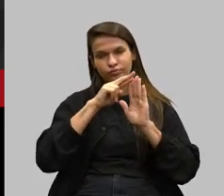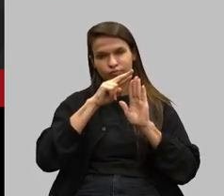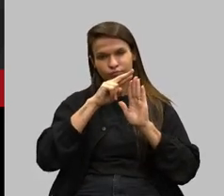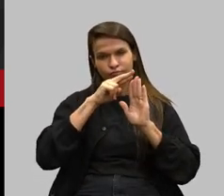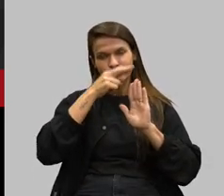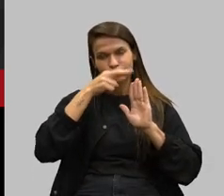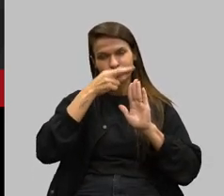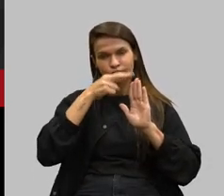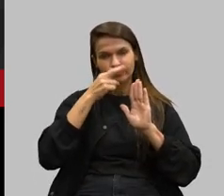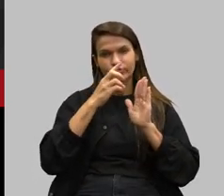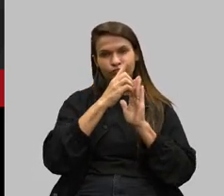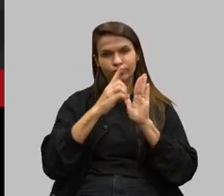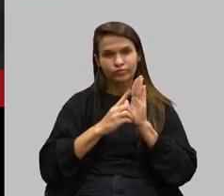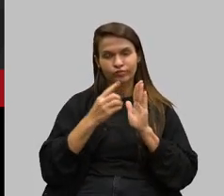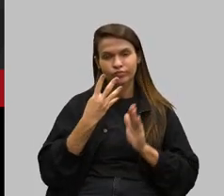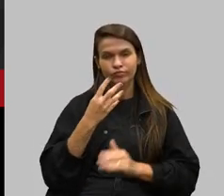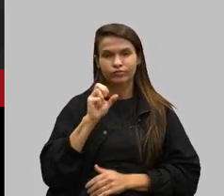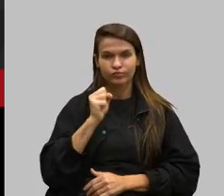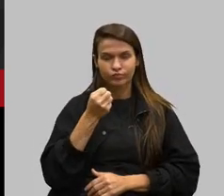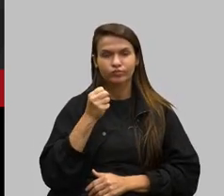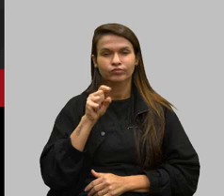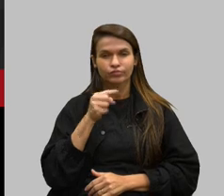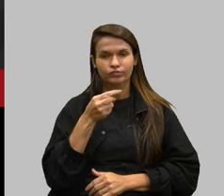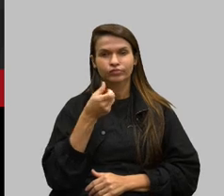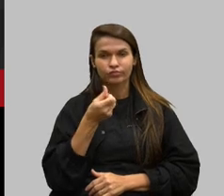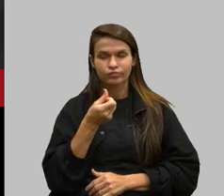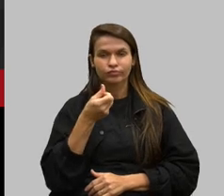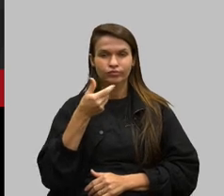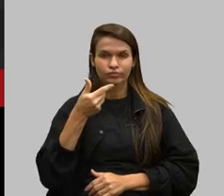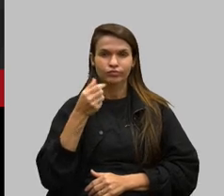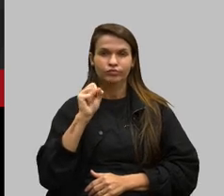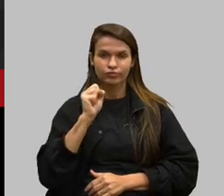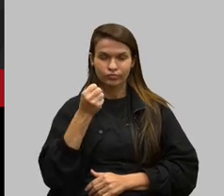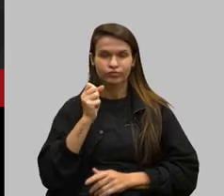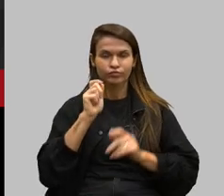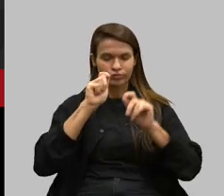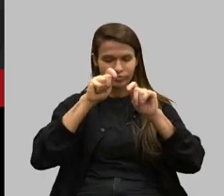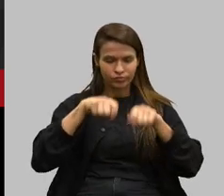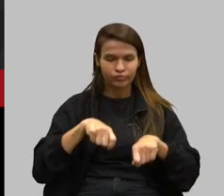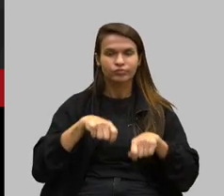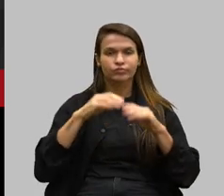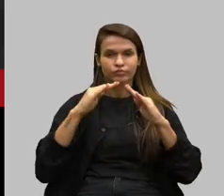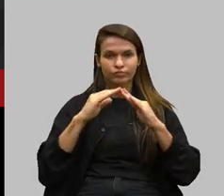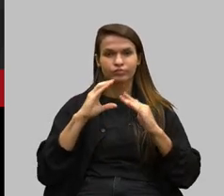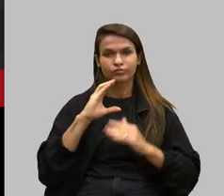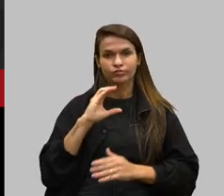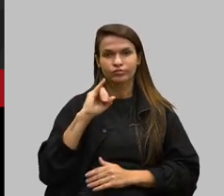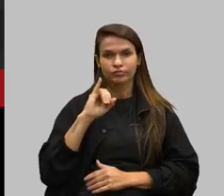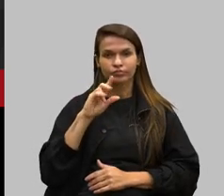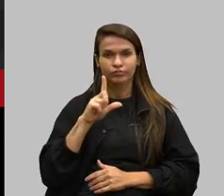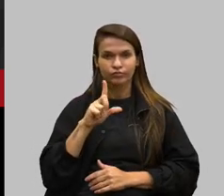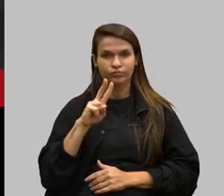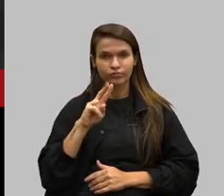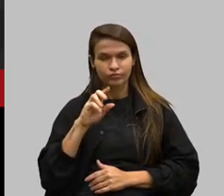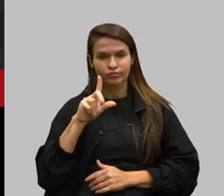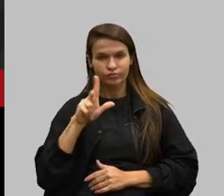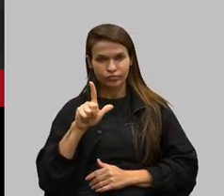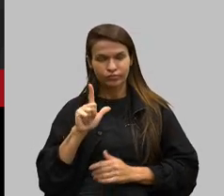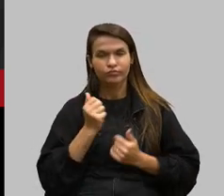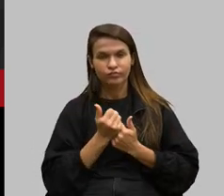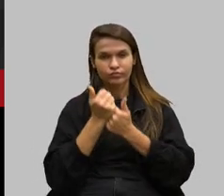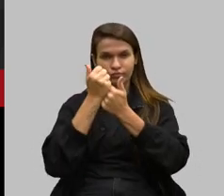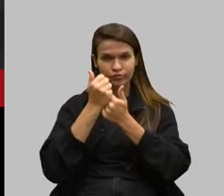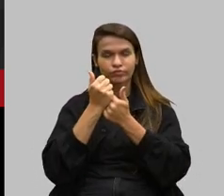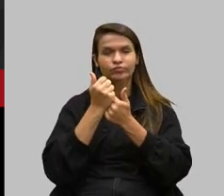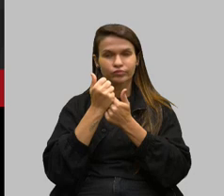Decreto 48620 o são competências da casa civil apoiar o relacionamento institucional